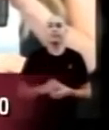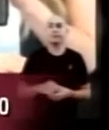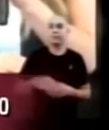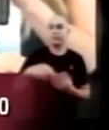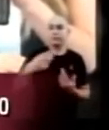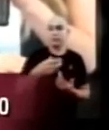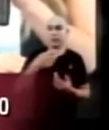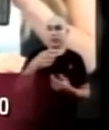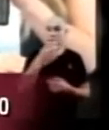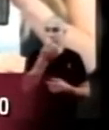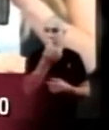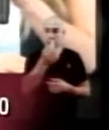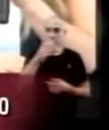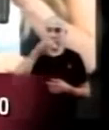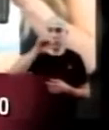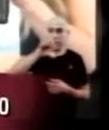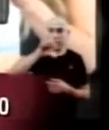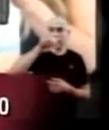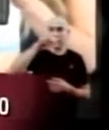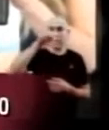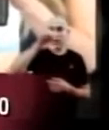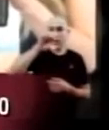2,68%. Tivemos recuperados